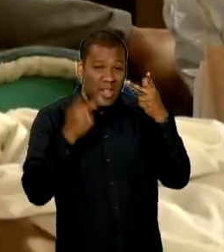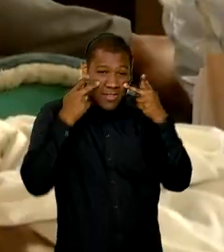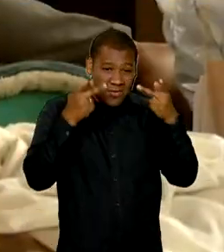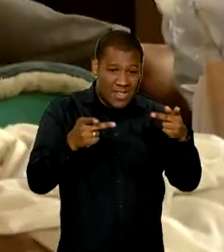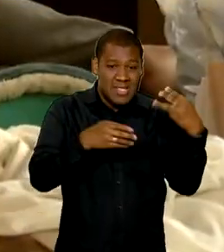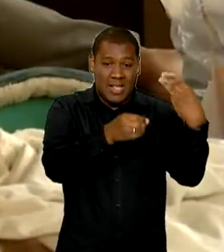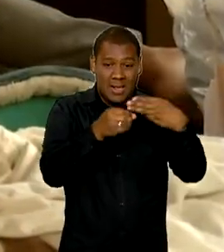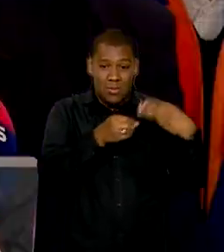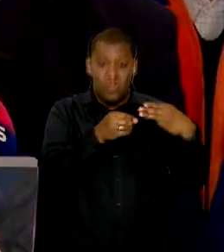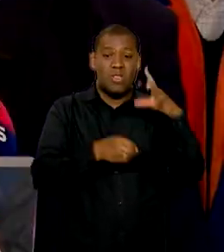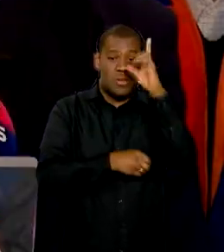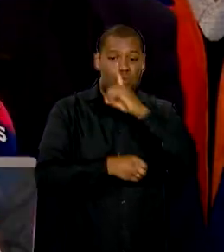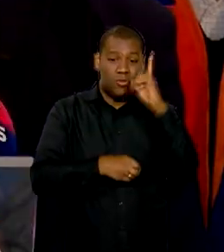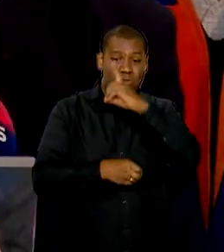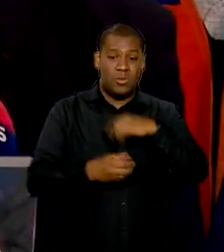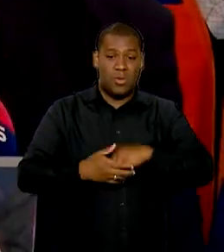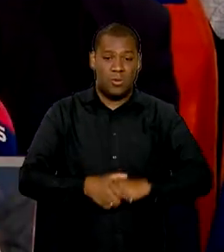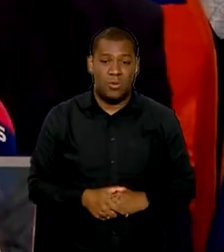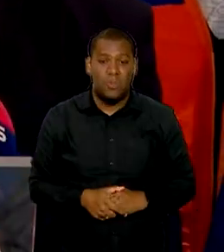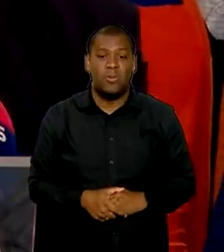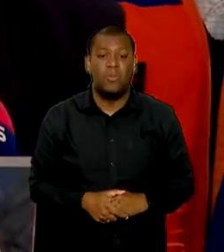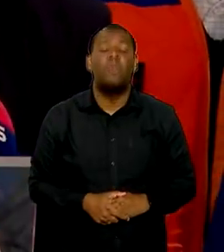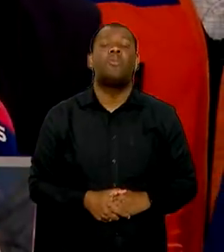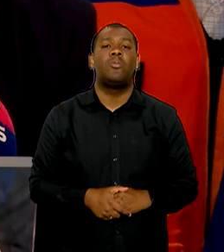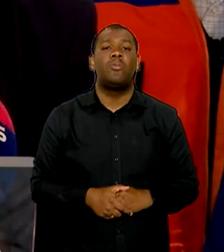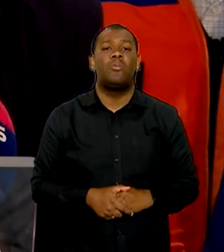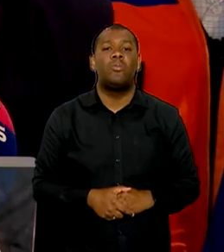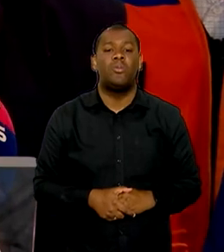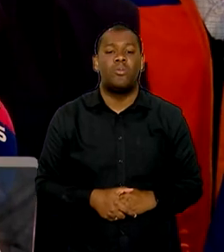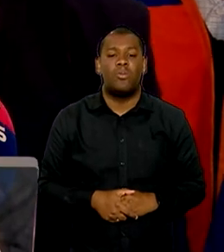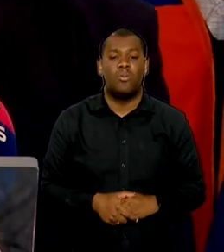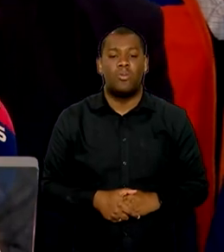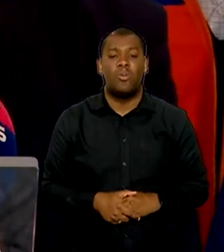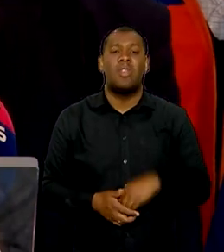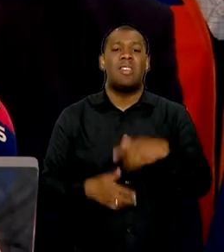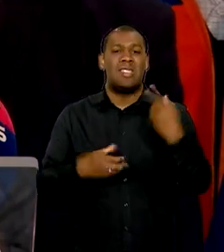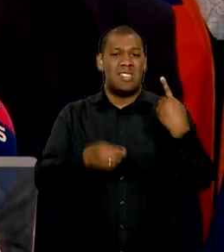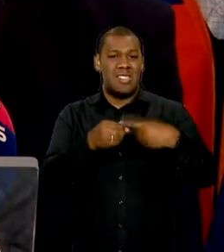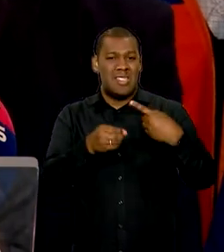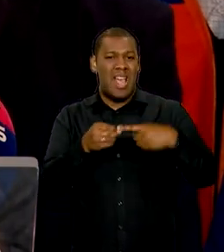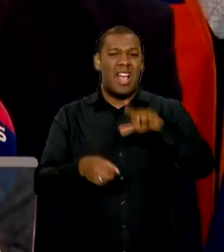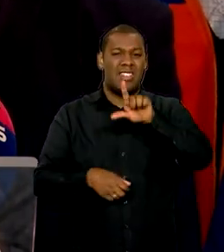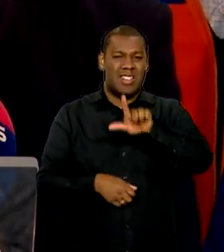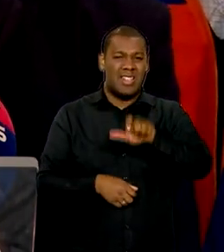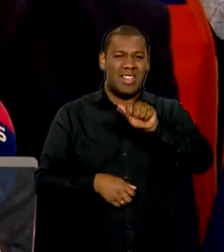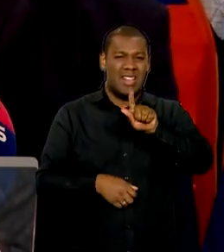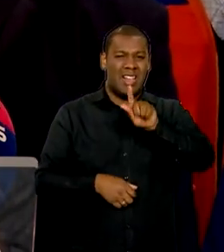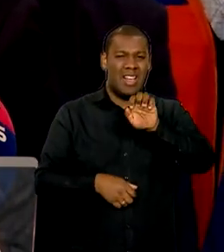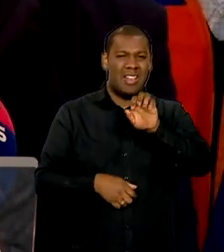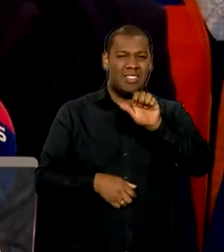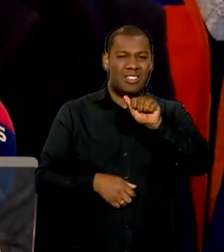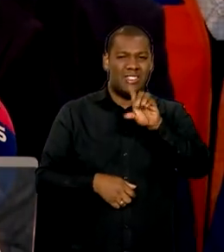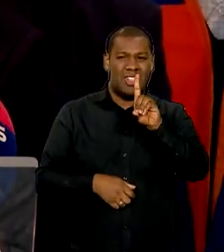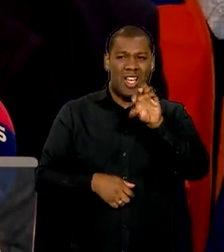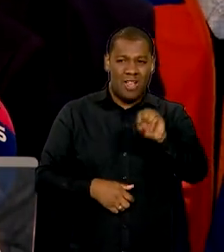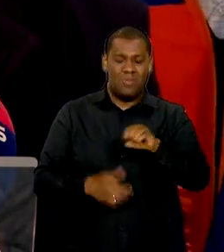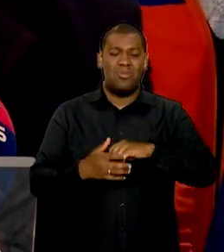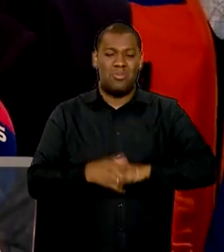no próximo domingo. Nós deveremos descer em Lajeado e aí